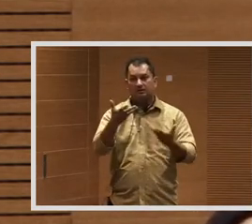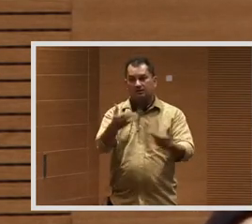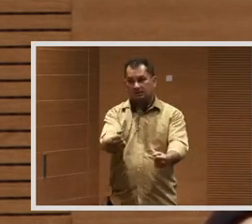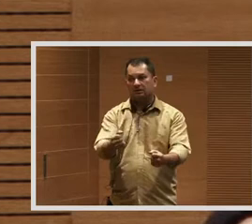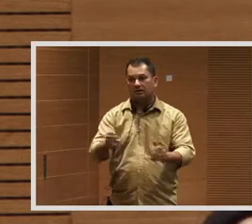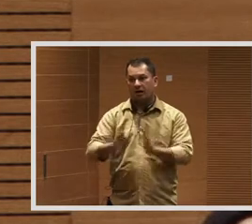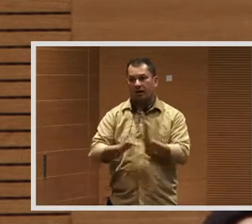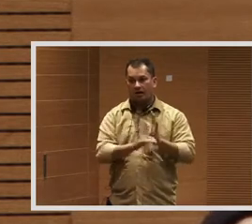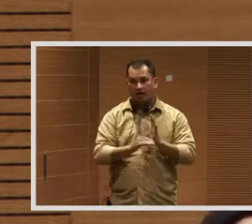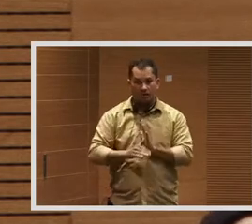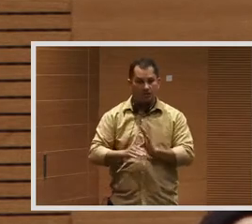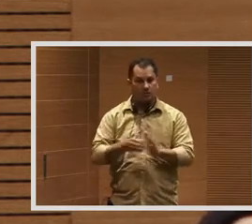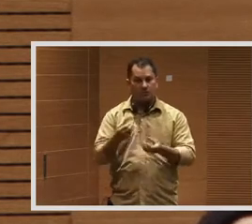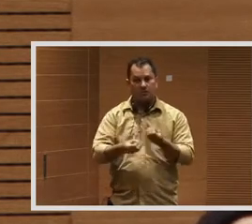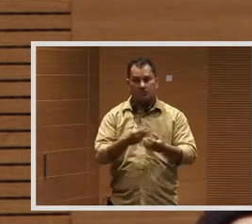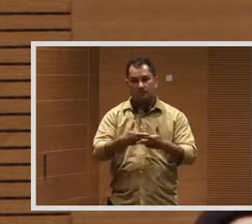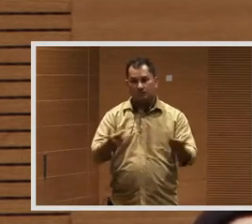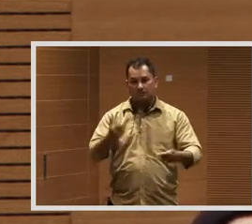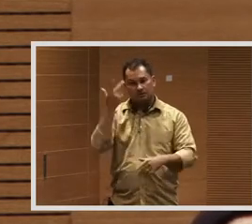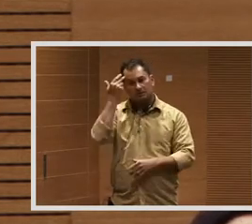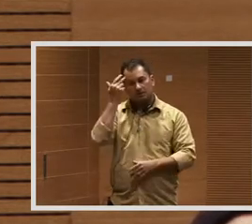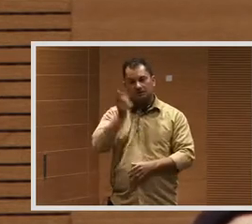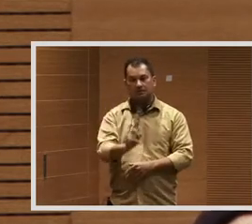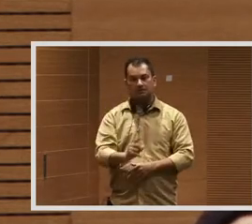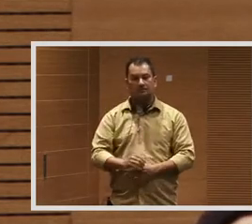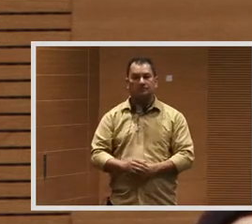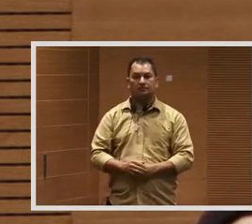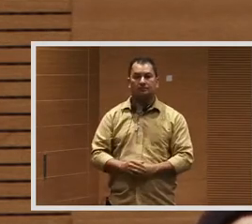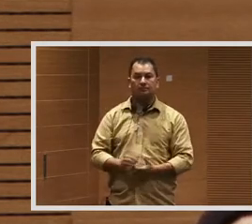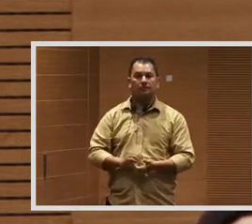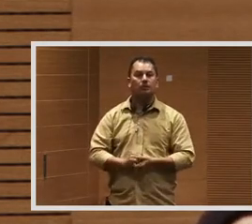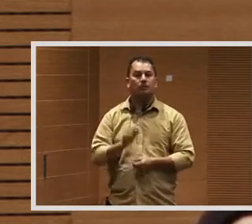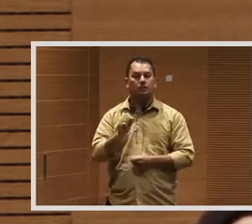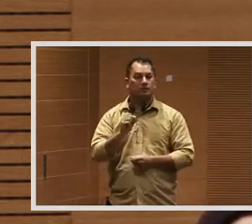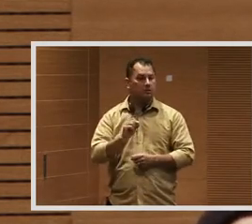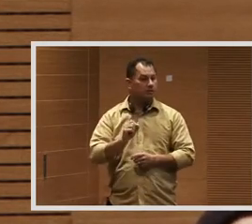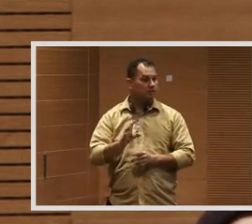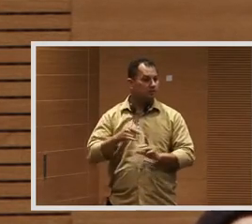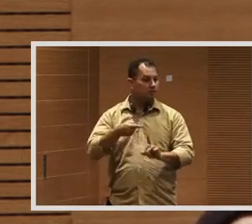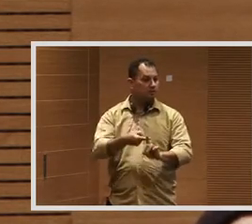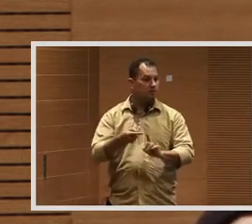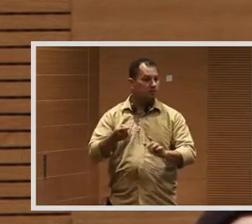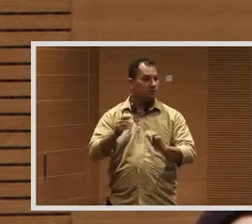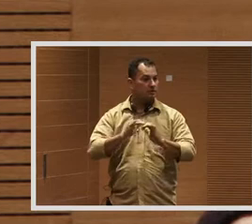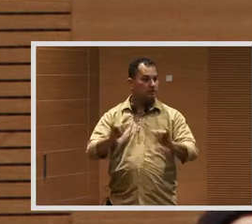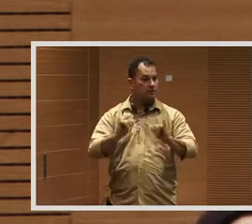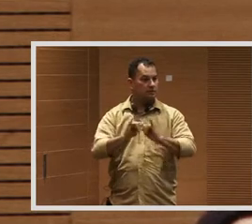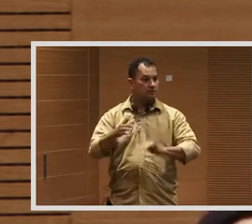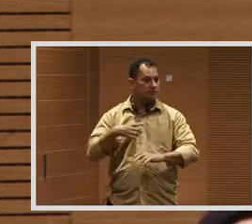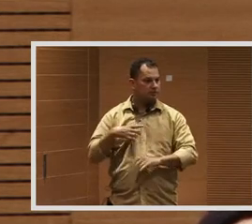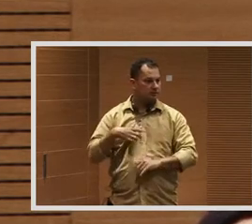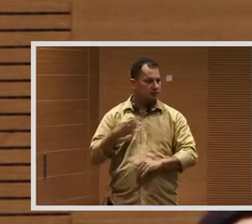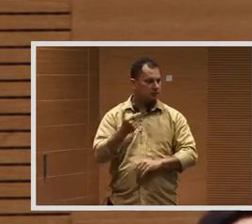dessa. E o que mais de informação que nós temos, Leandro?